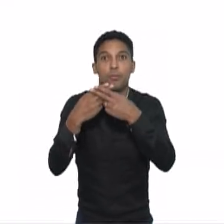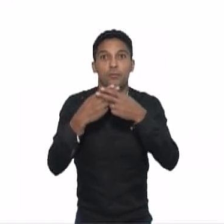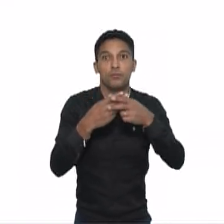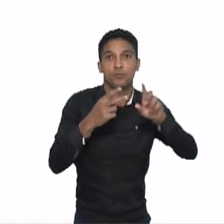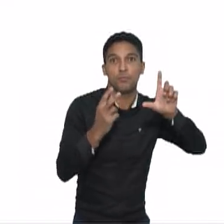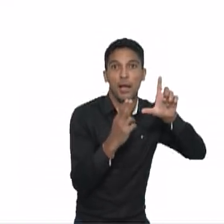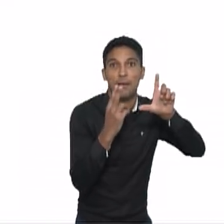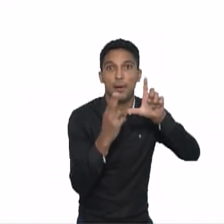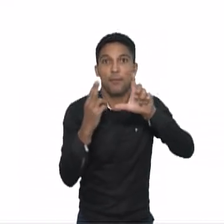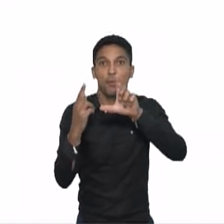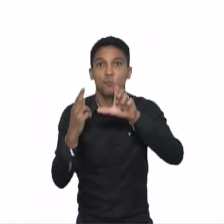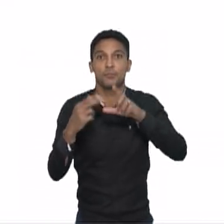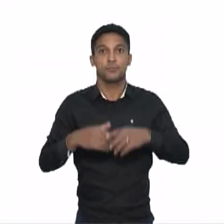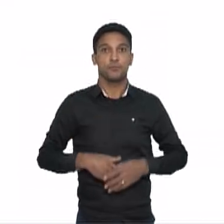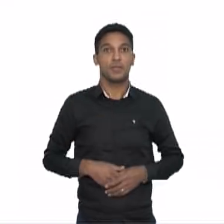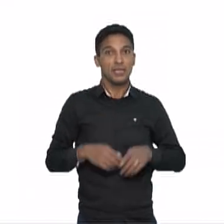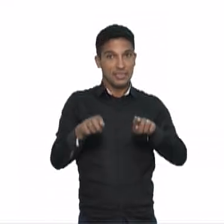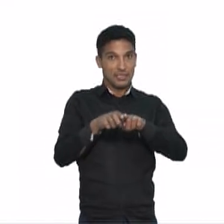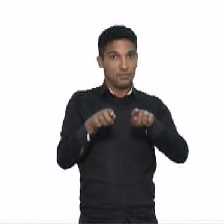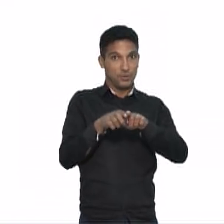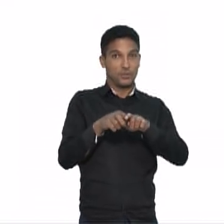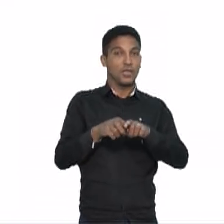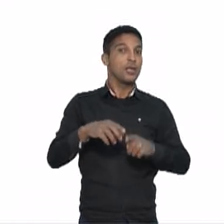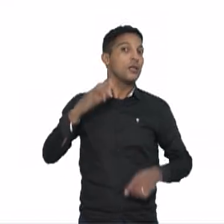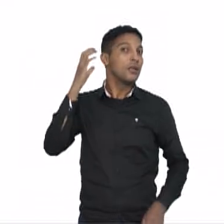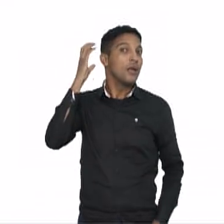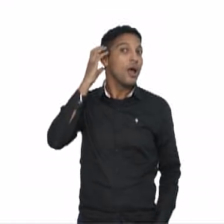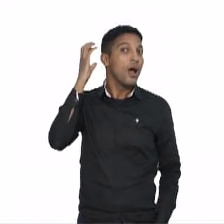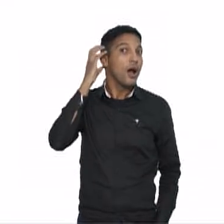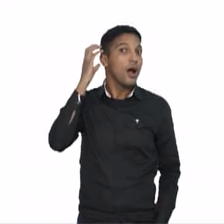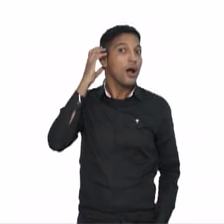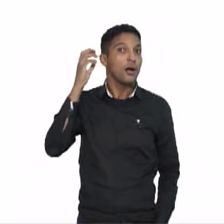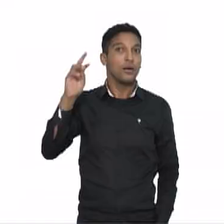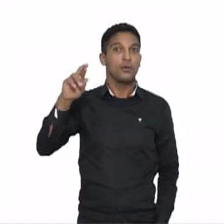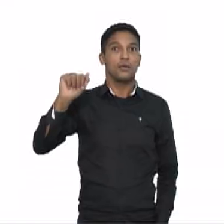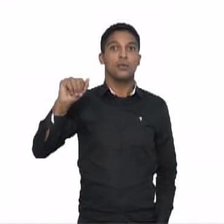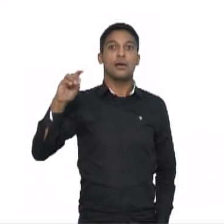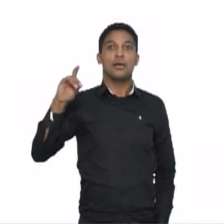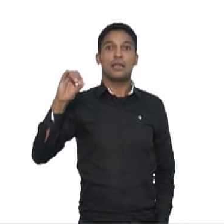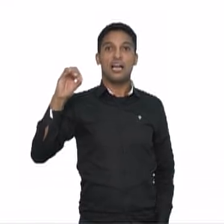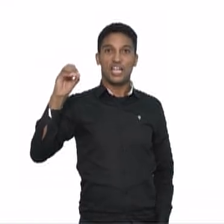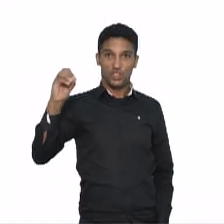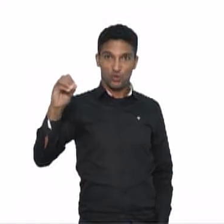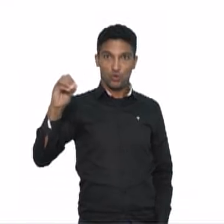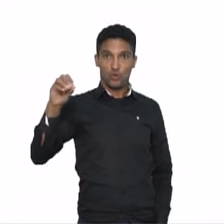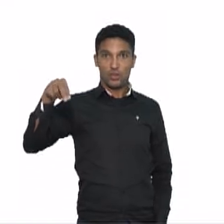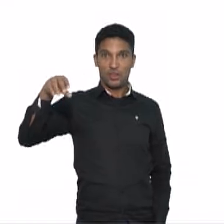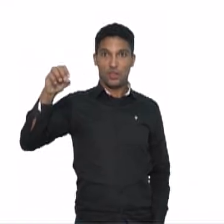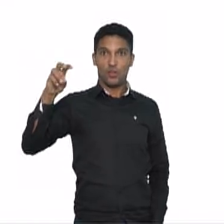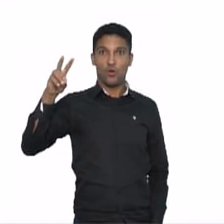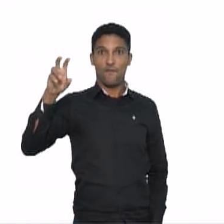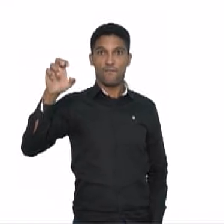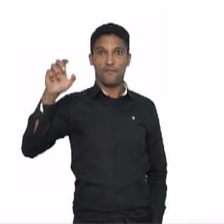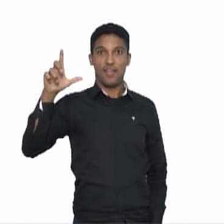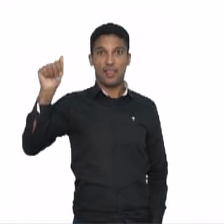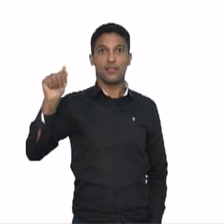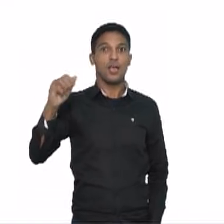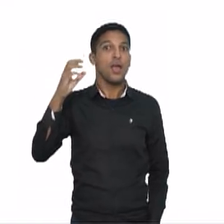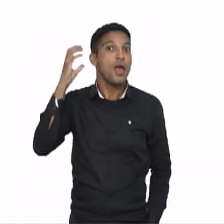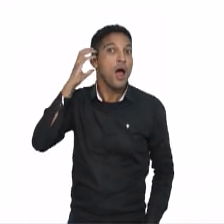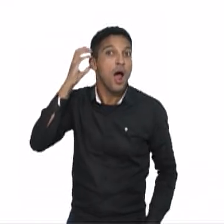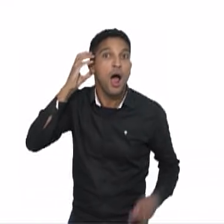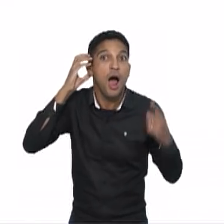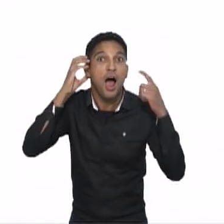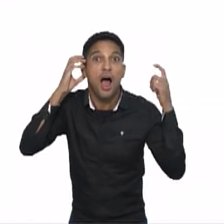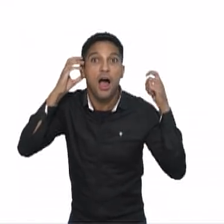radionovela, eu coloquei novelas de novo ali, mas enfim, das fotonovelas e os HQs. As telenovelas